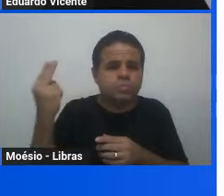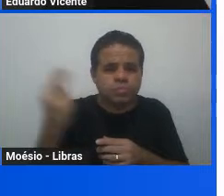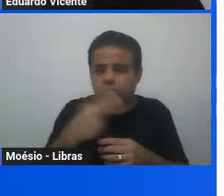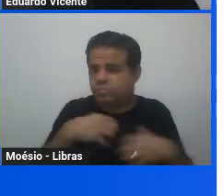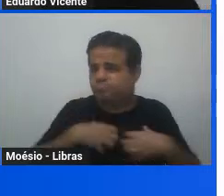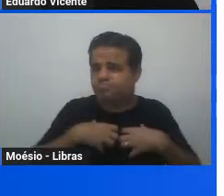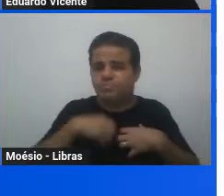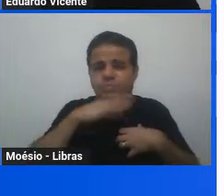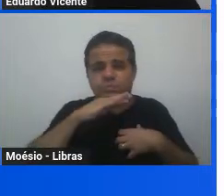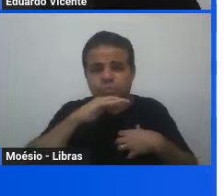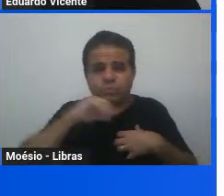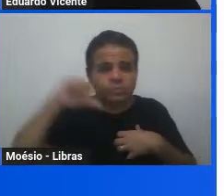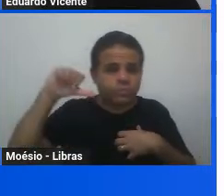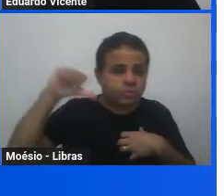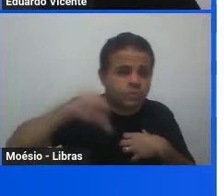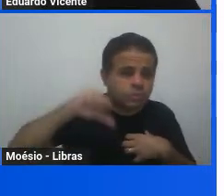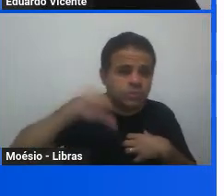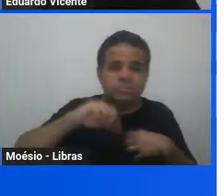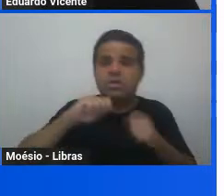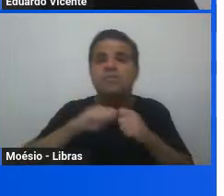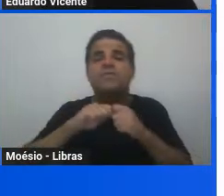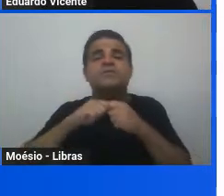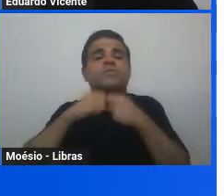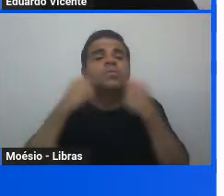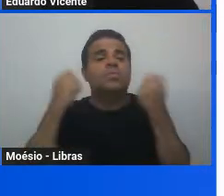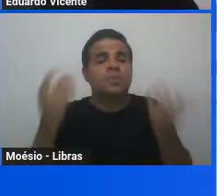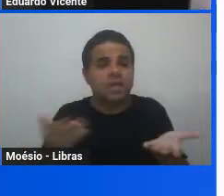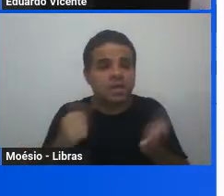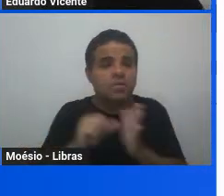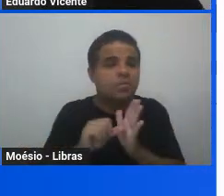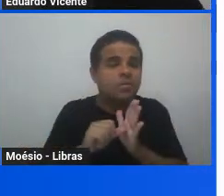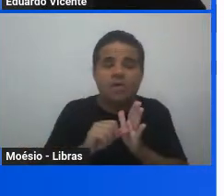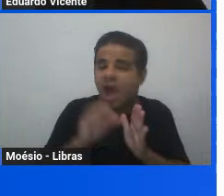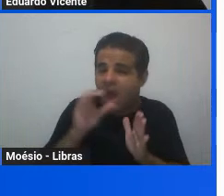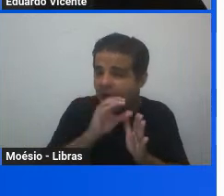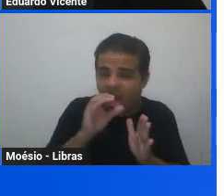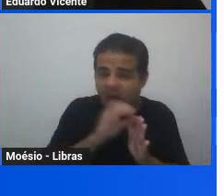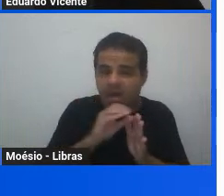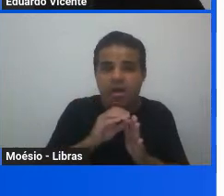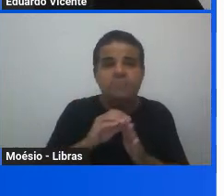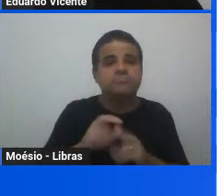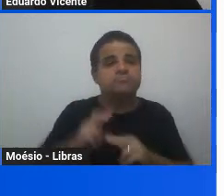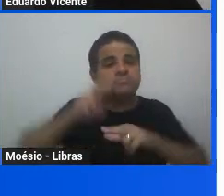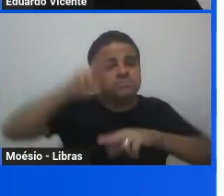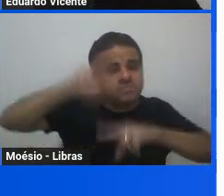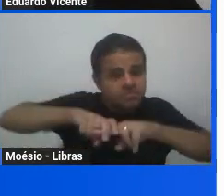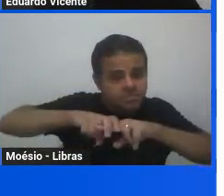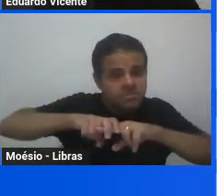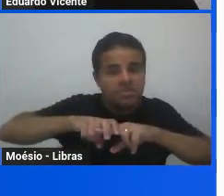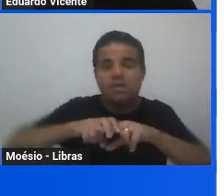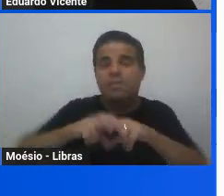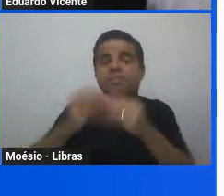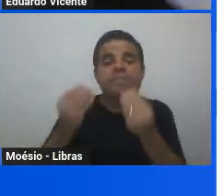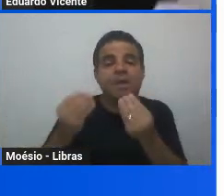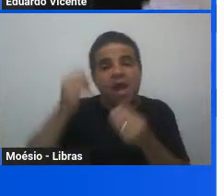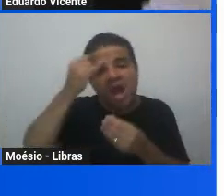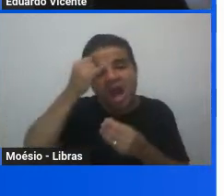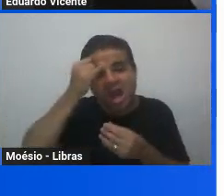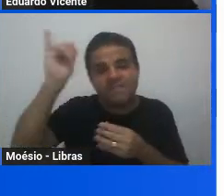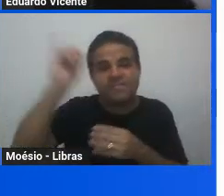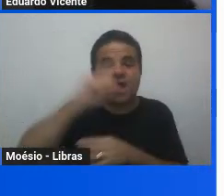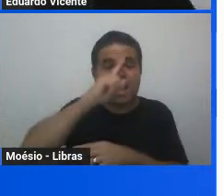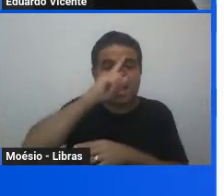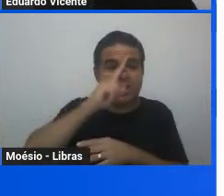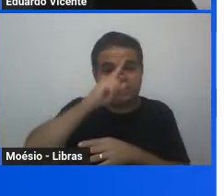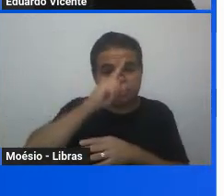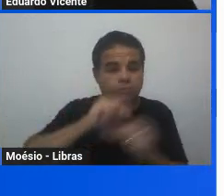sentindo tonto. O que fazer? Primeira coisa, imediatamente sentar. Para quê? Para não ter o risco de uma queda da